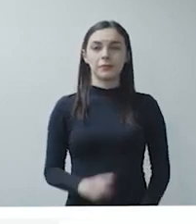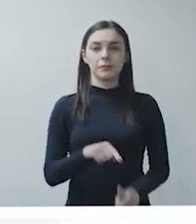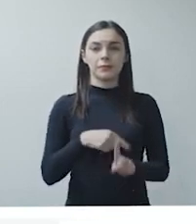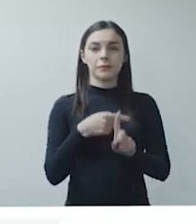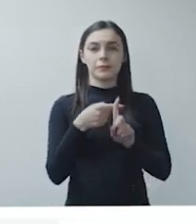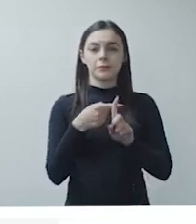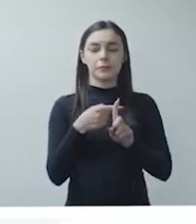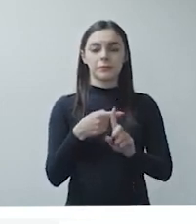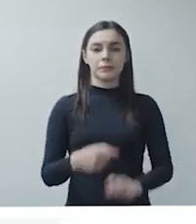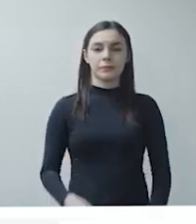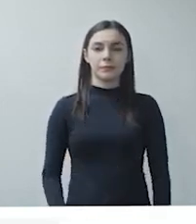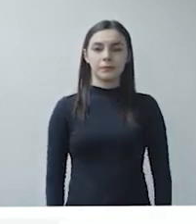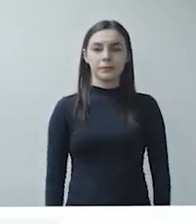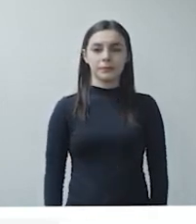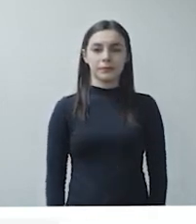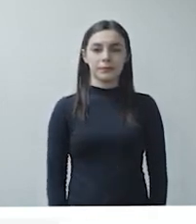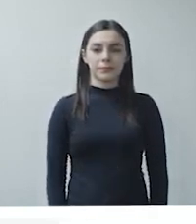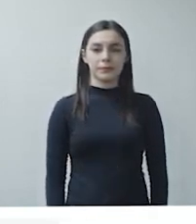mais